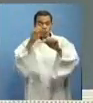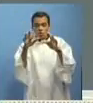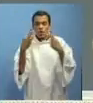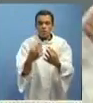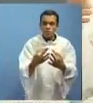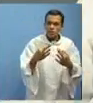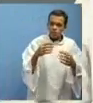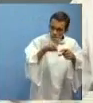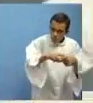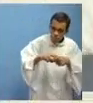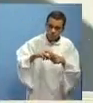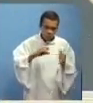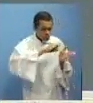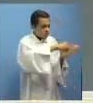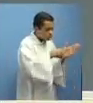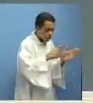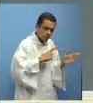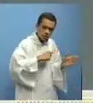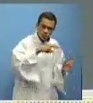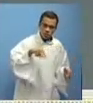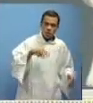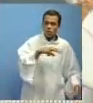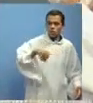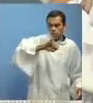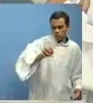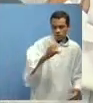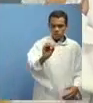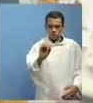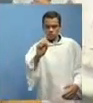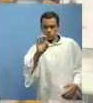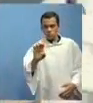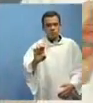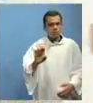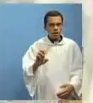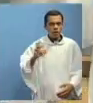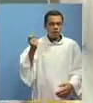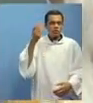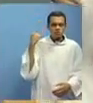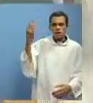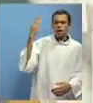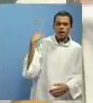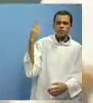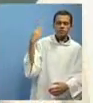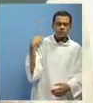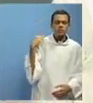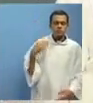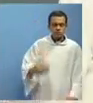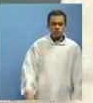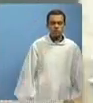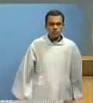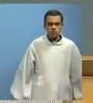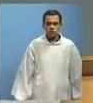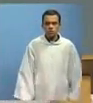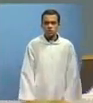em homenagem ao patriarca aquele filho de israel que foi vendido para o egito